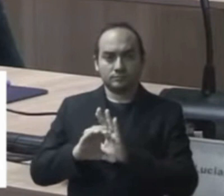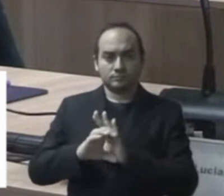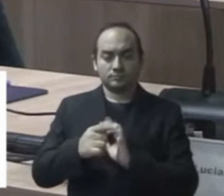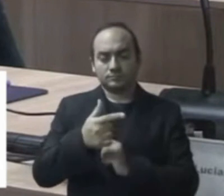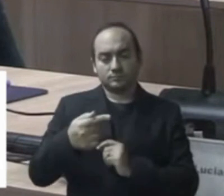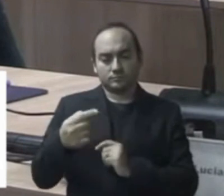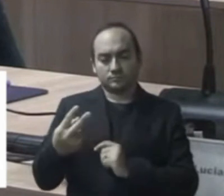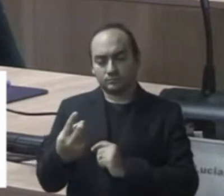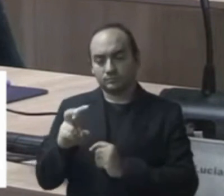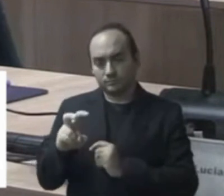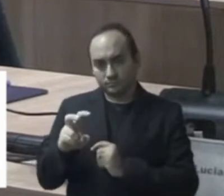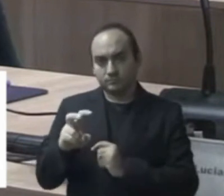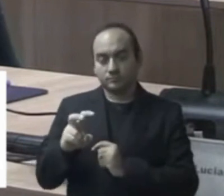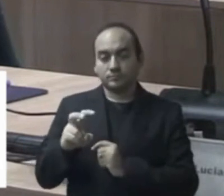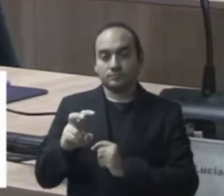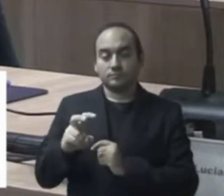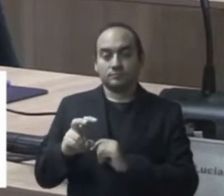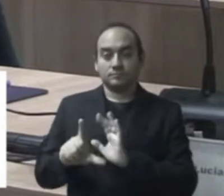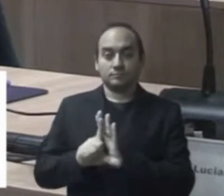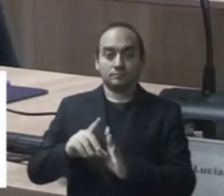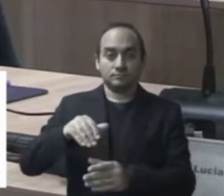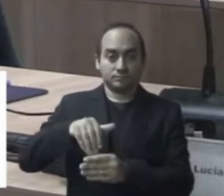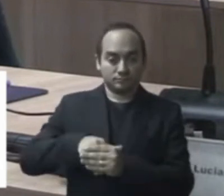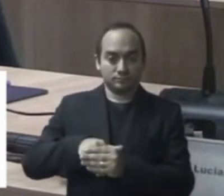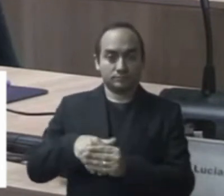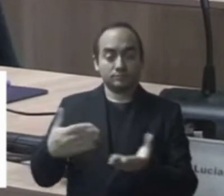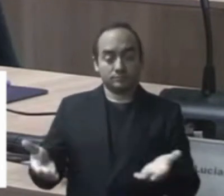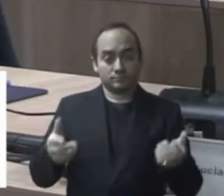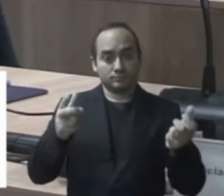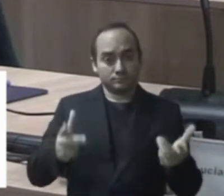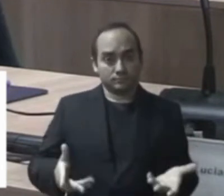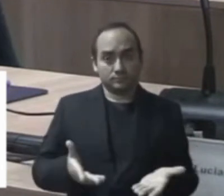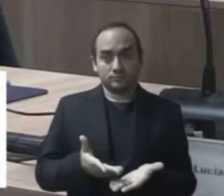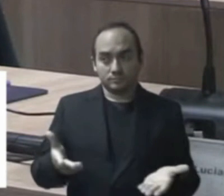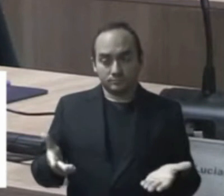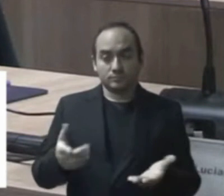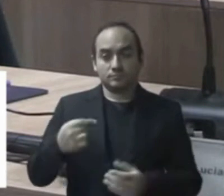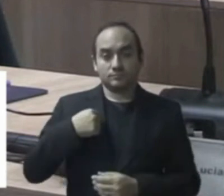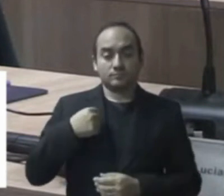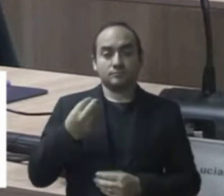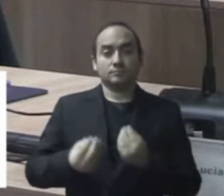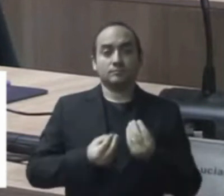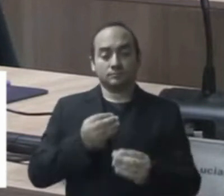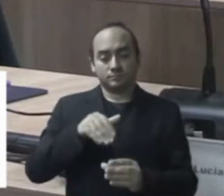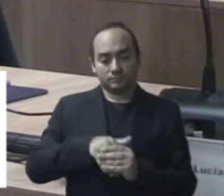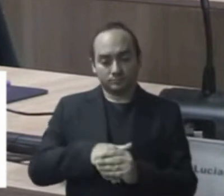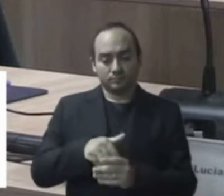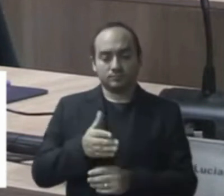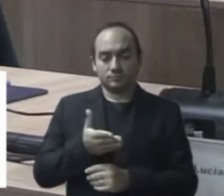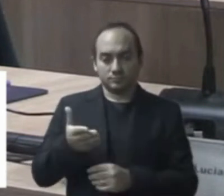artigo 275 do Código Eleitoral. Desta forma, senhor presidente Eminentes Pares, eu voto